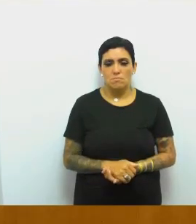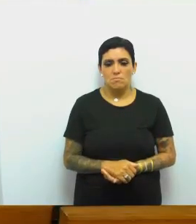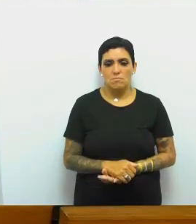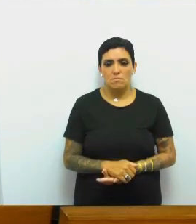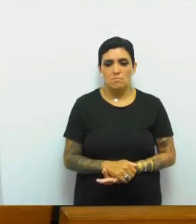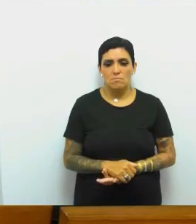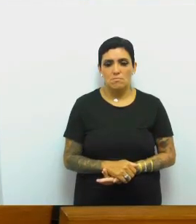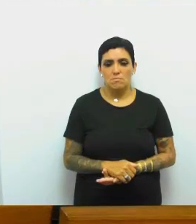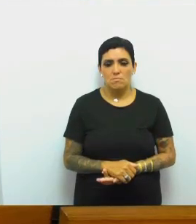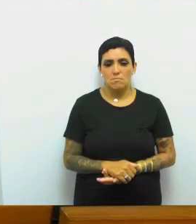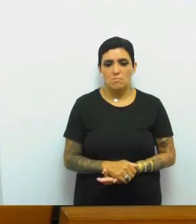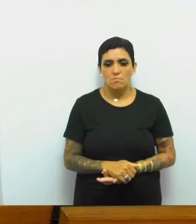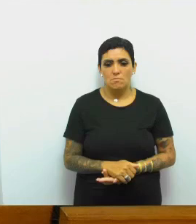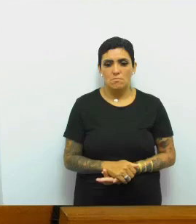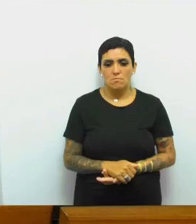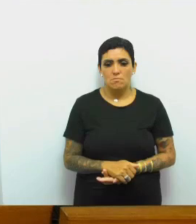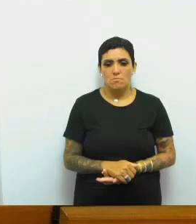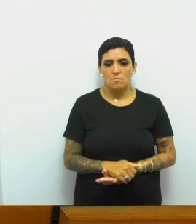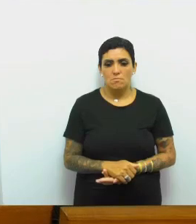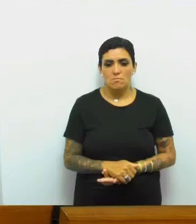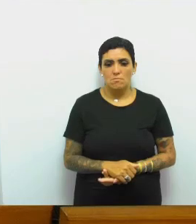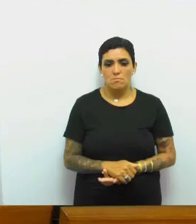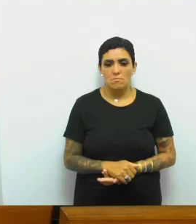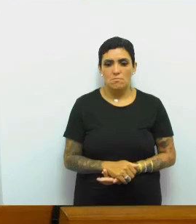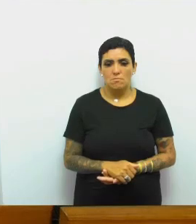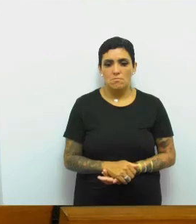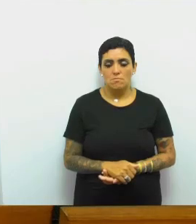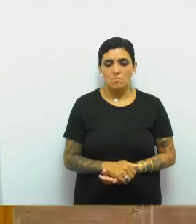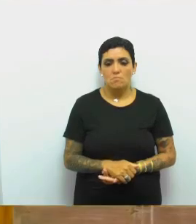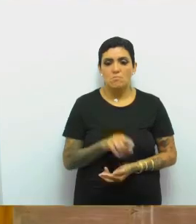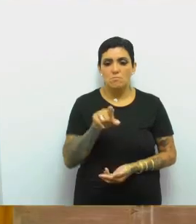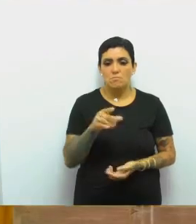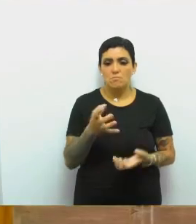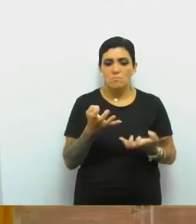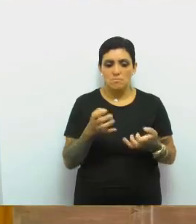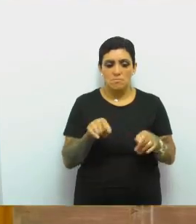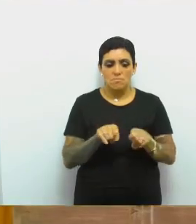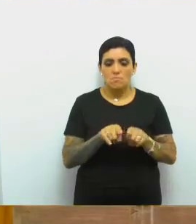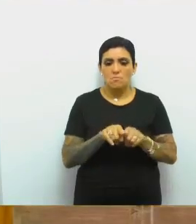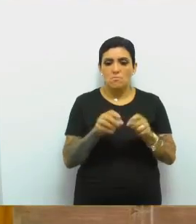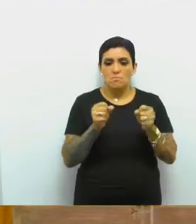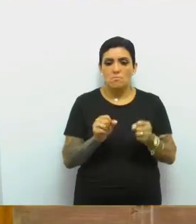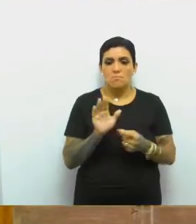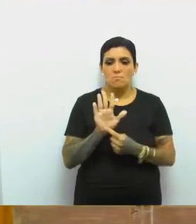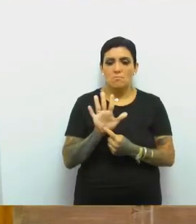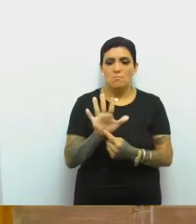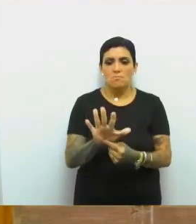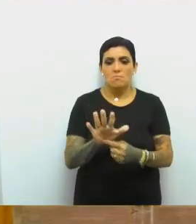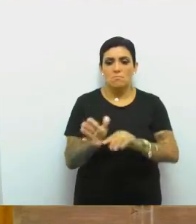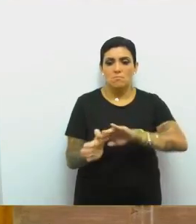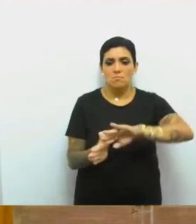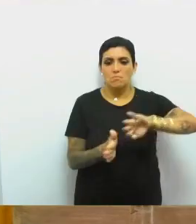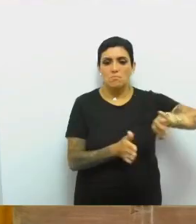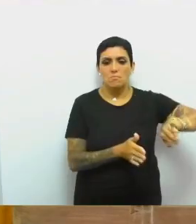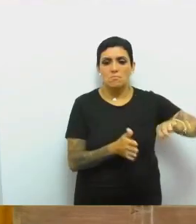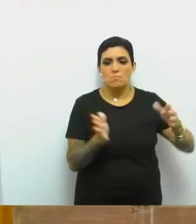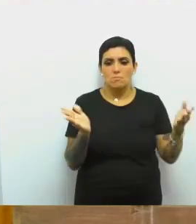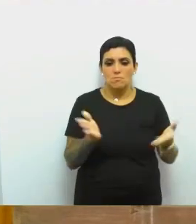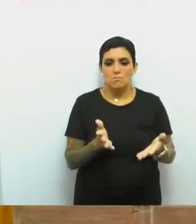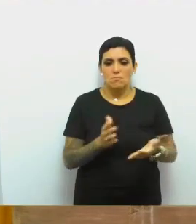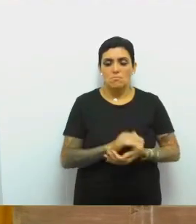Mas a senhora também, vereadora, caso queira, a senhora pode apresentar o voto em separado ainda hoje. Vossa